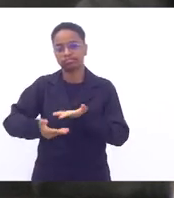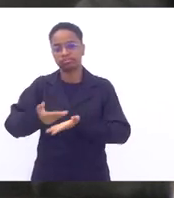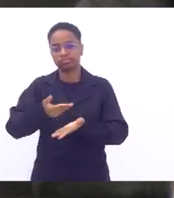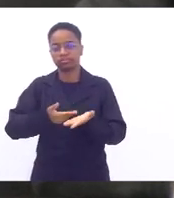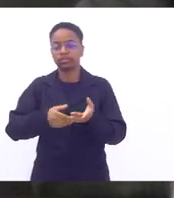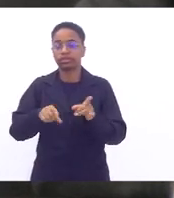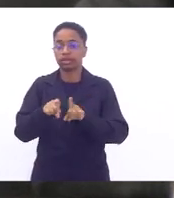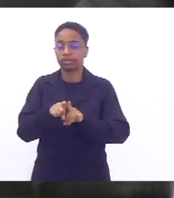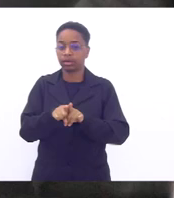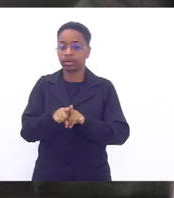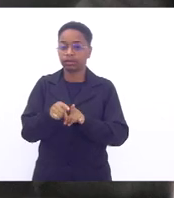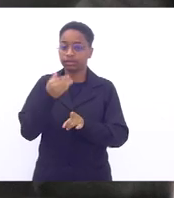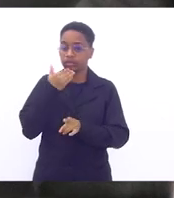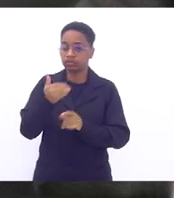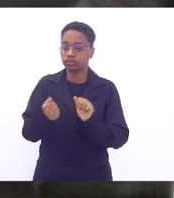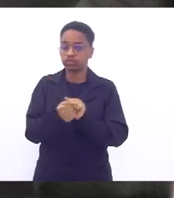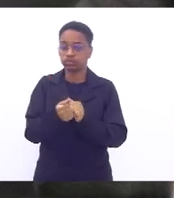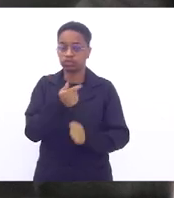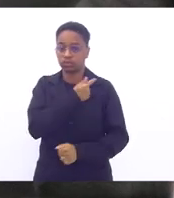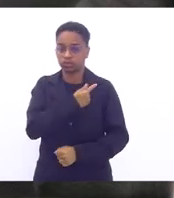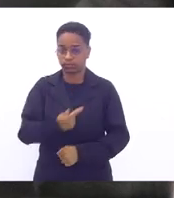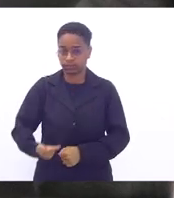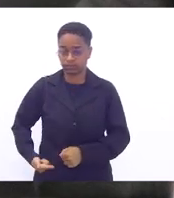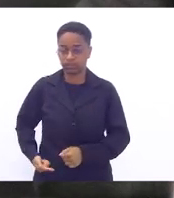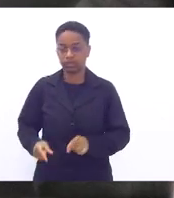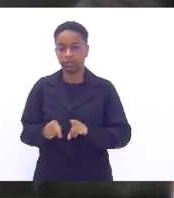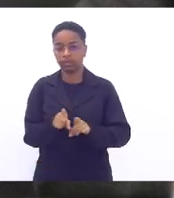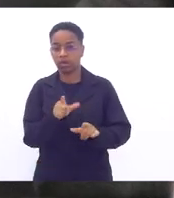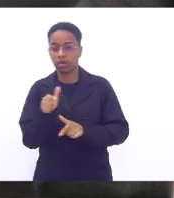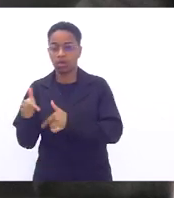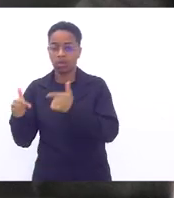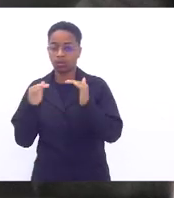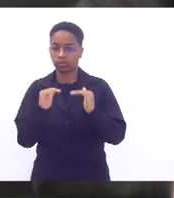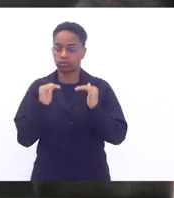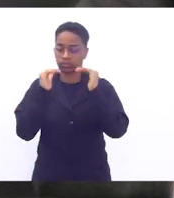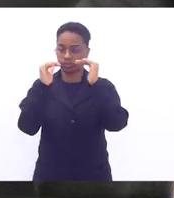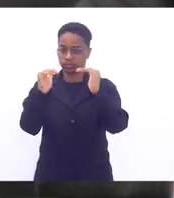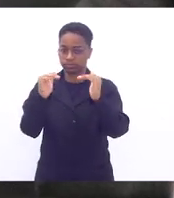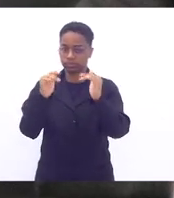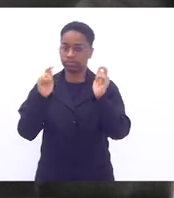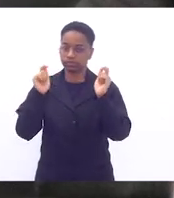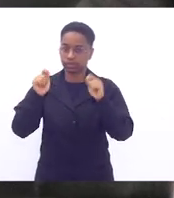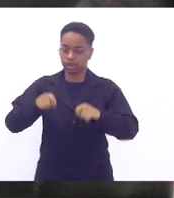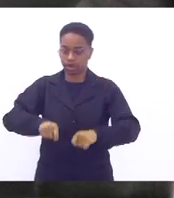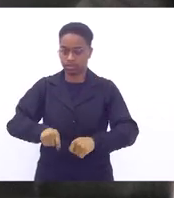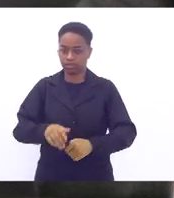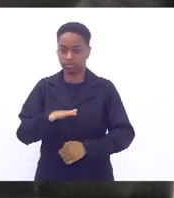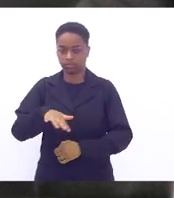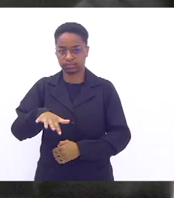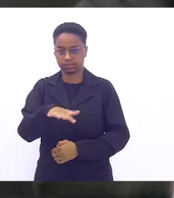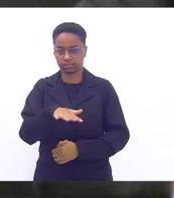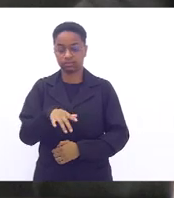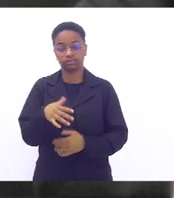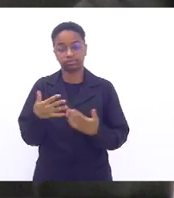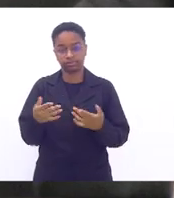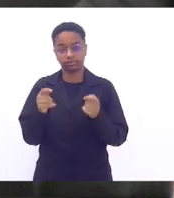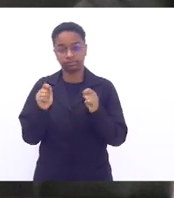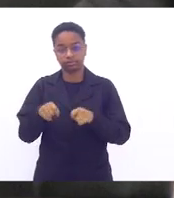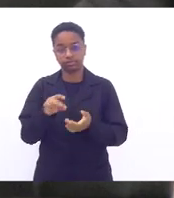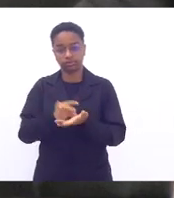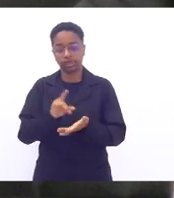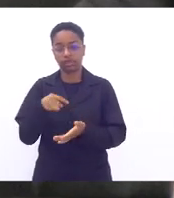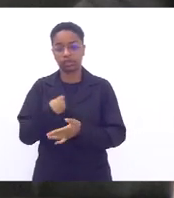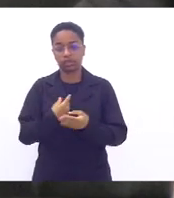interceder junto ao Governador e todas as autoridades competentes para que nós possamos dar